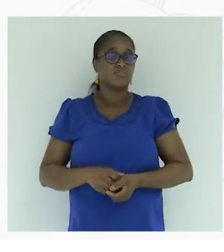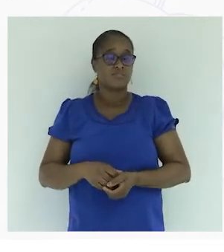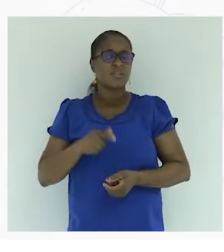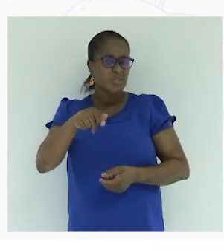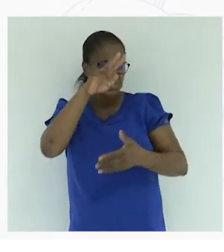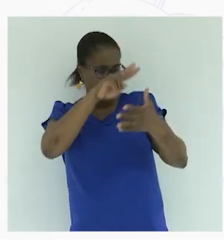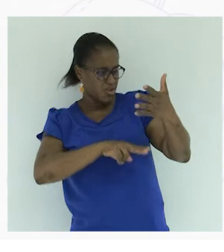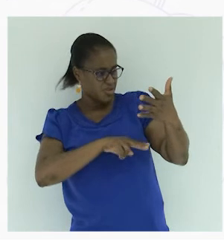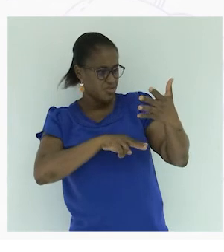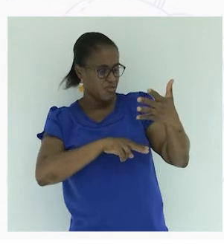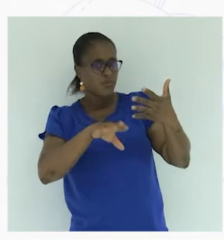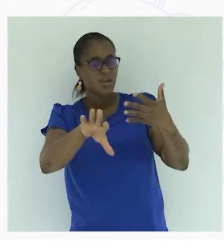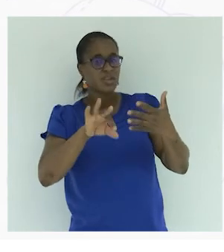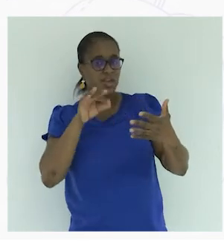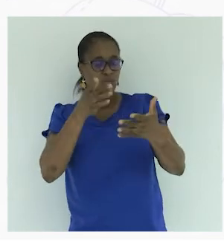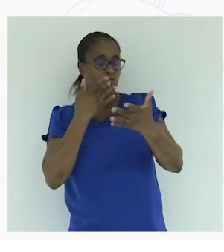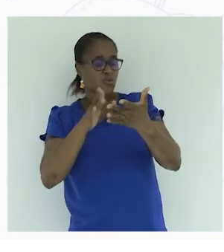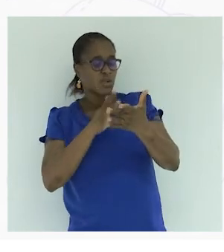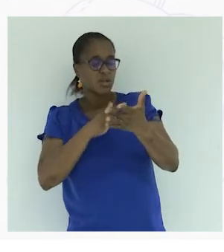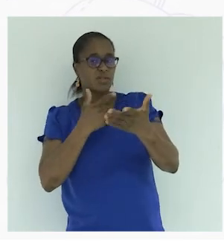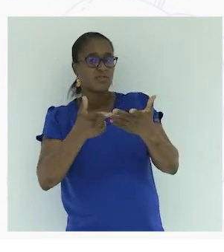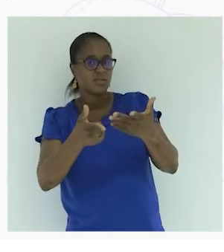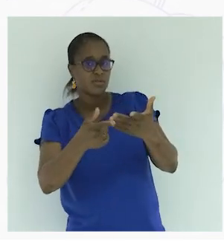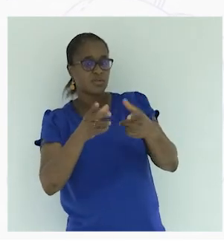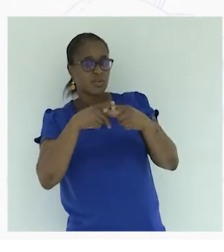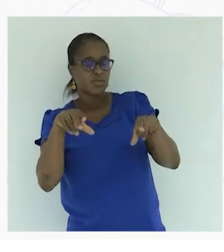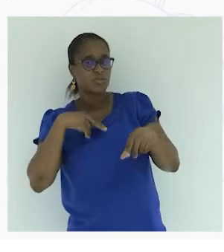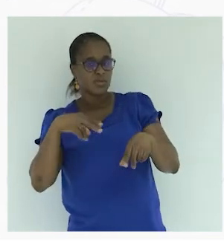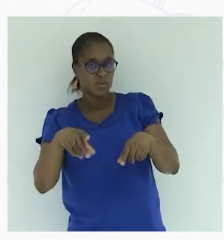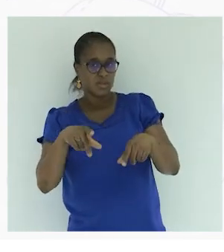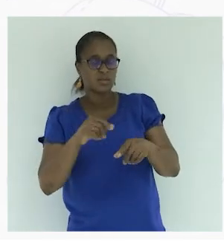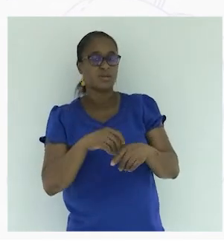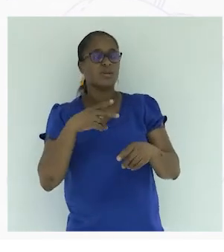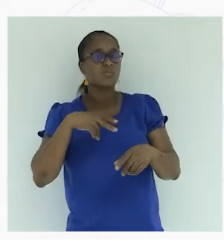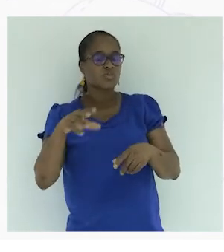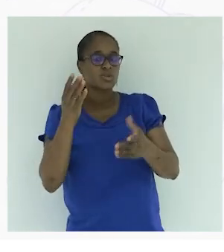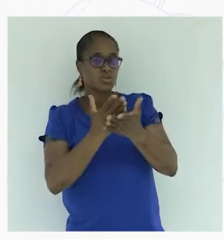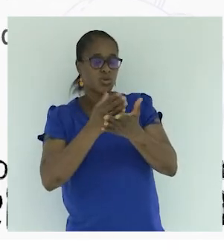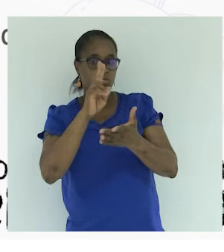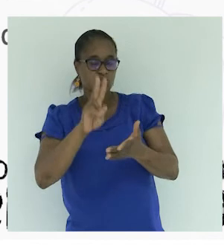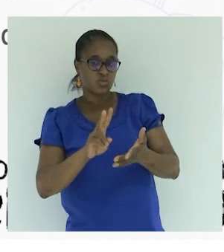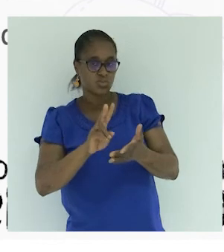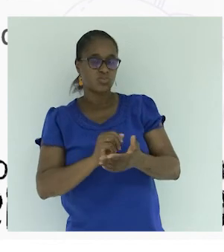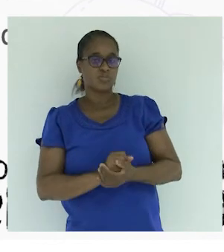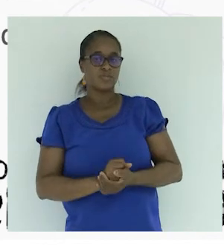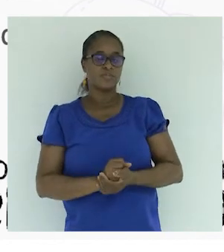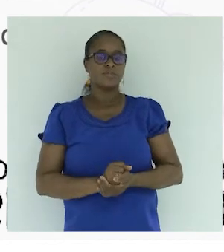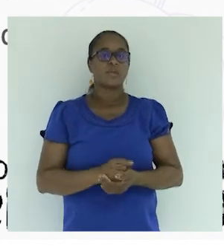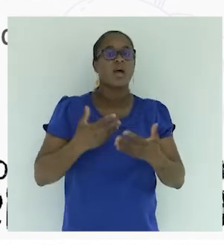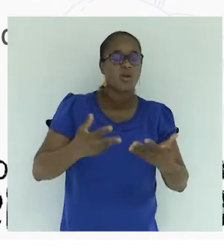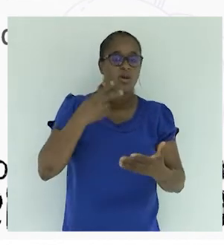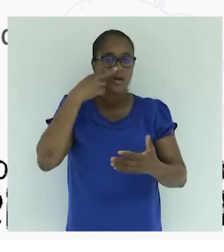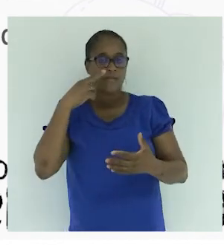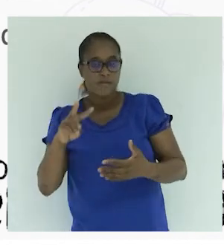texto foi retirado do livro Top Língua Portuguesa, português do 2º ano. Agora vejam a